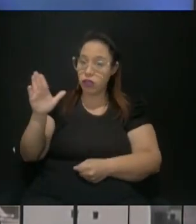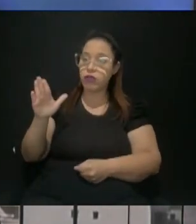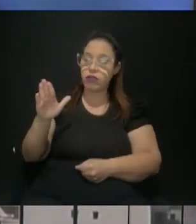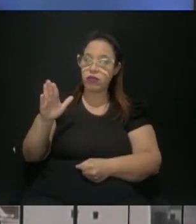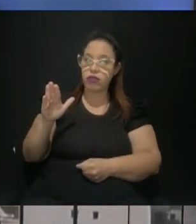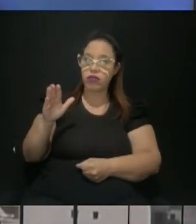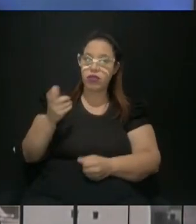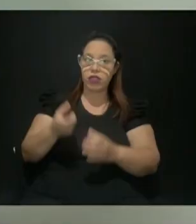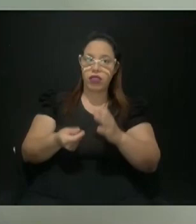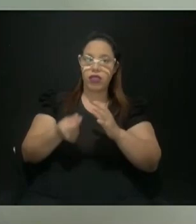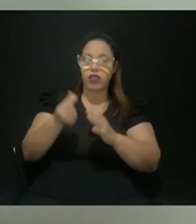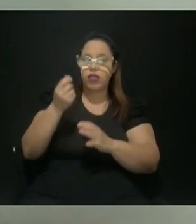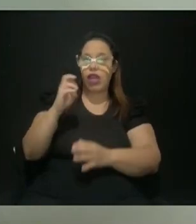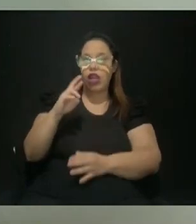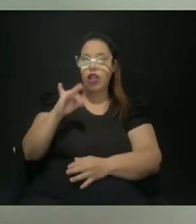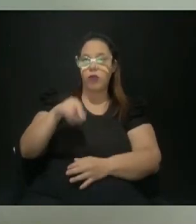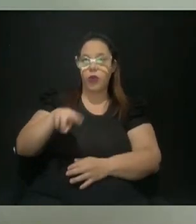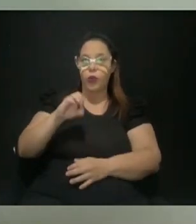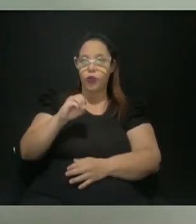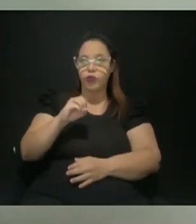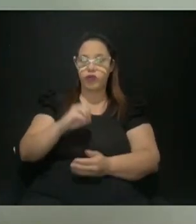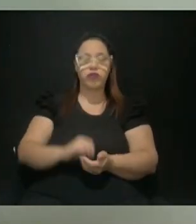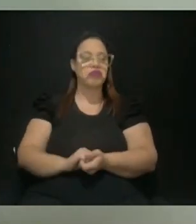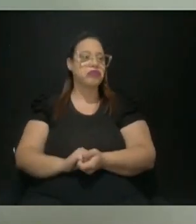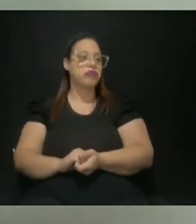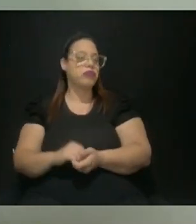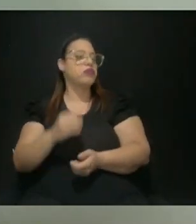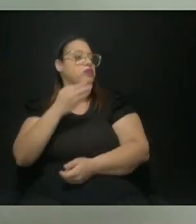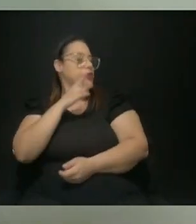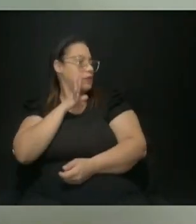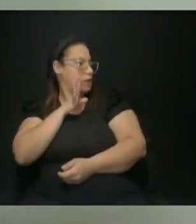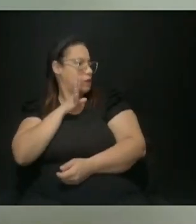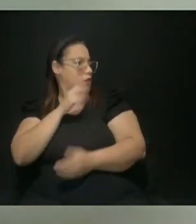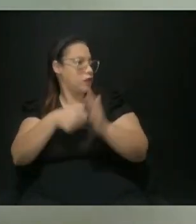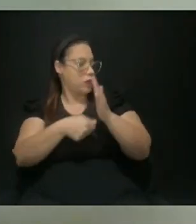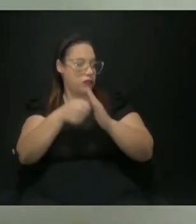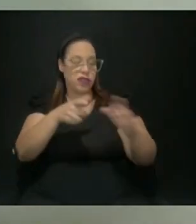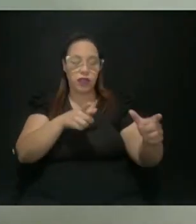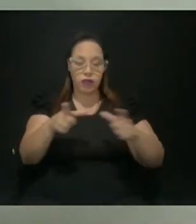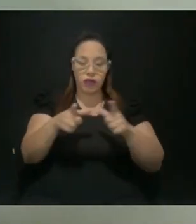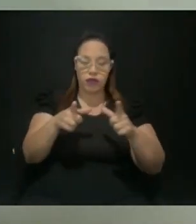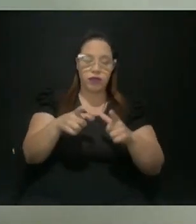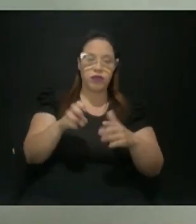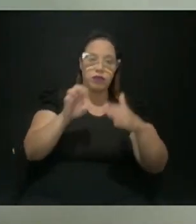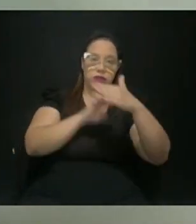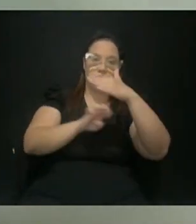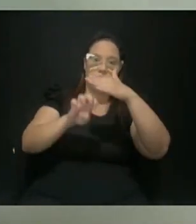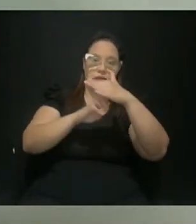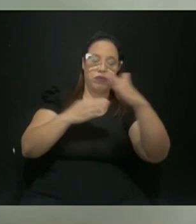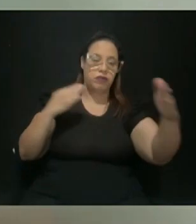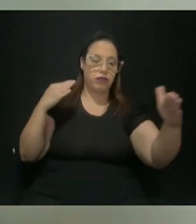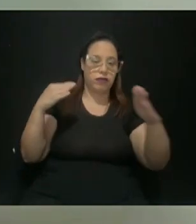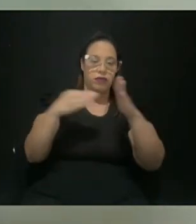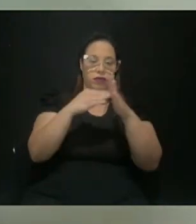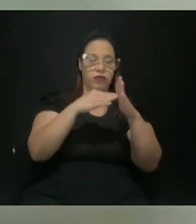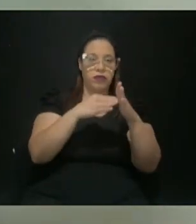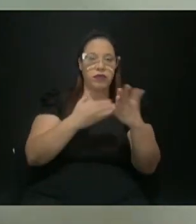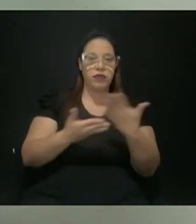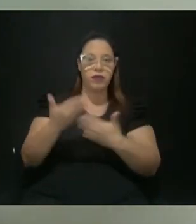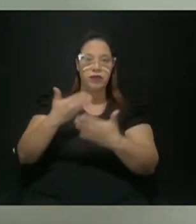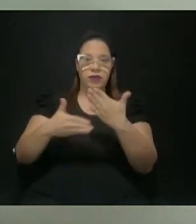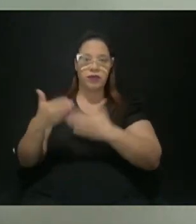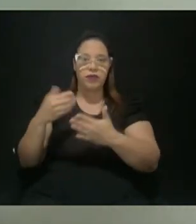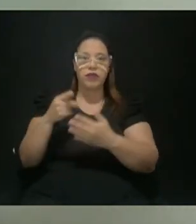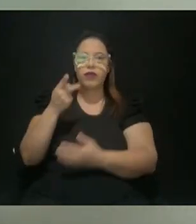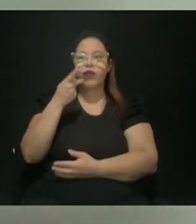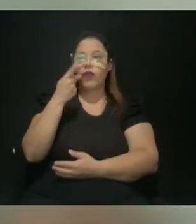carbono? Muito legal. O primeiro passo, né, para as empresas entrarem nesse processo é fazer o